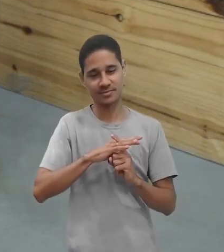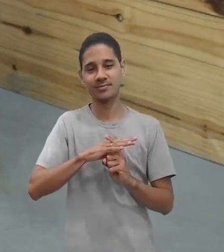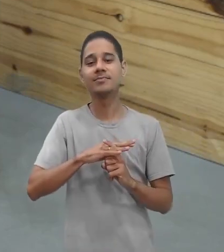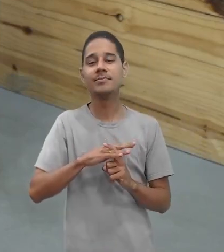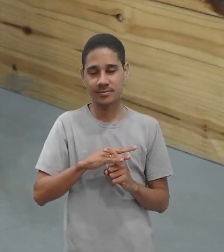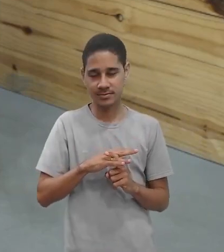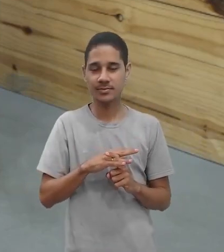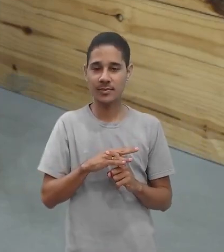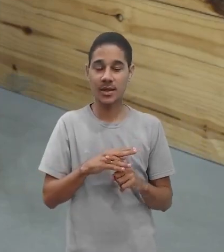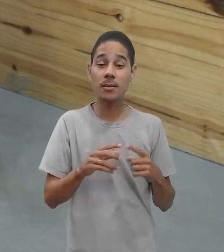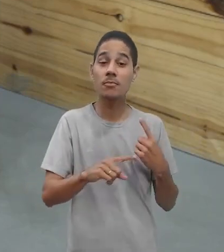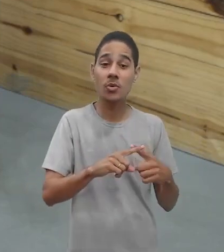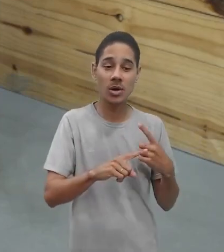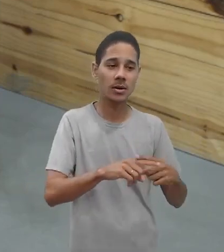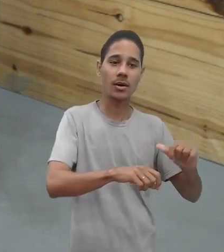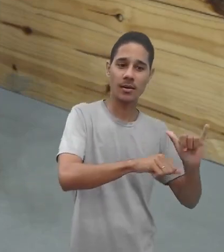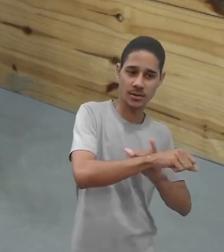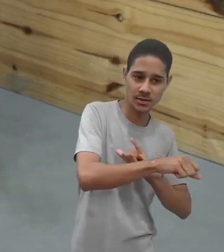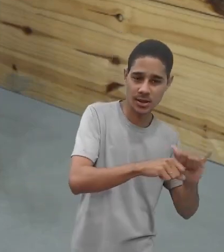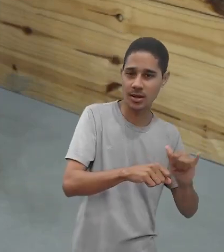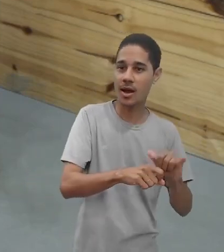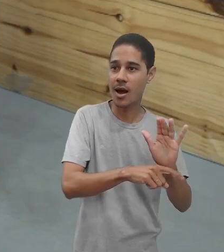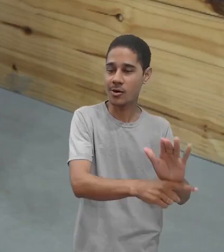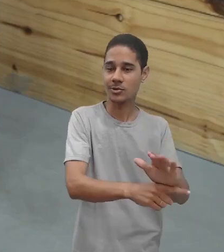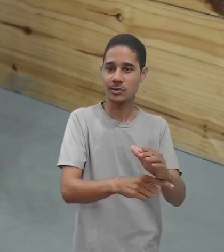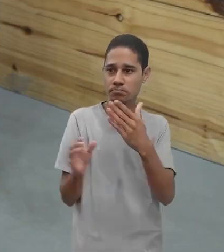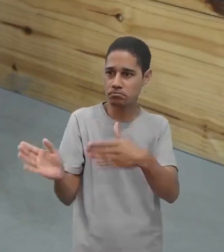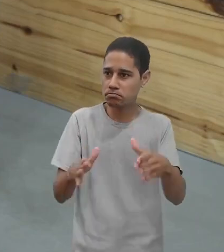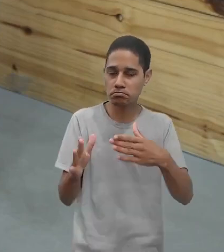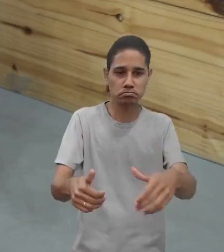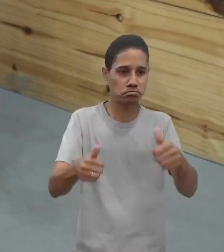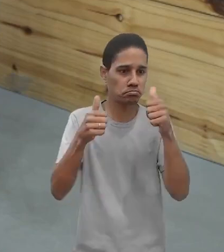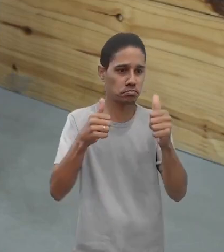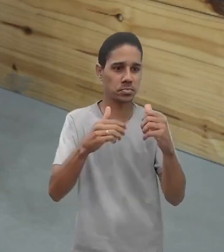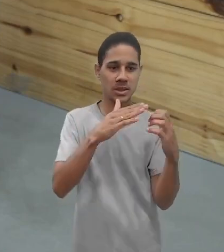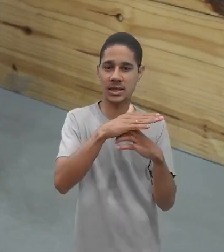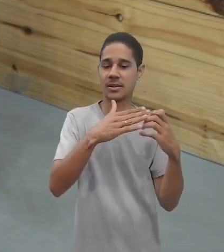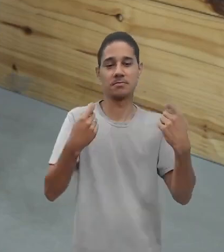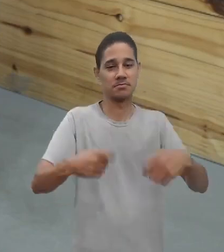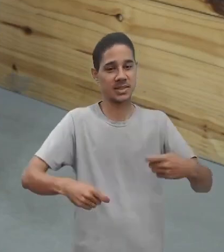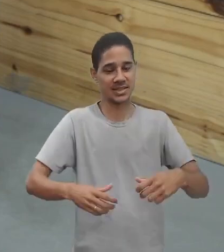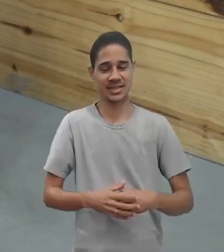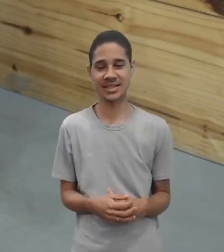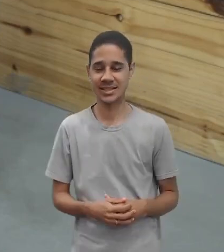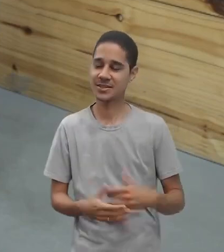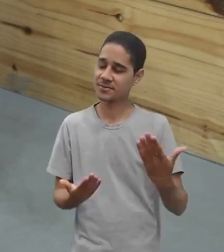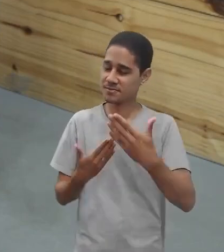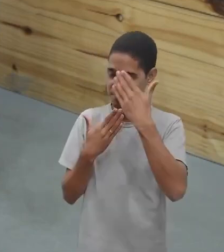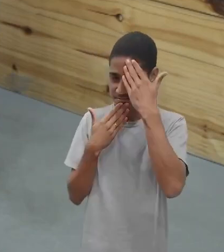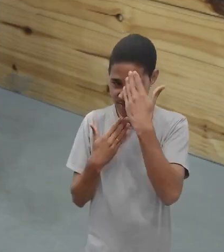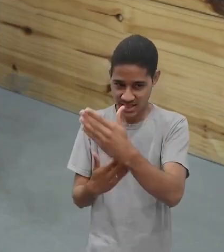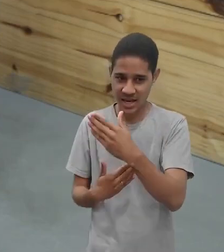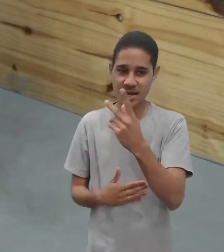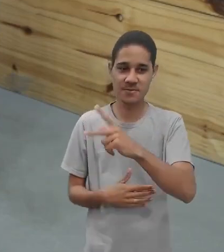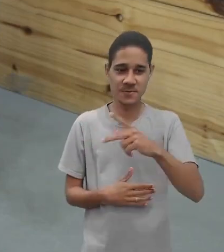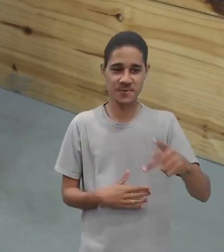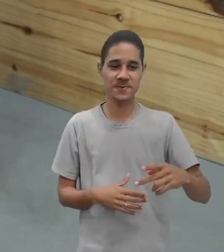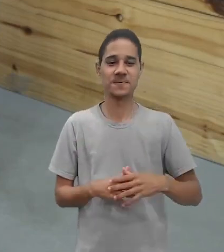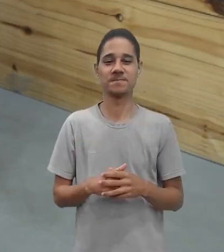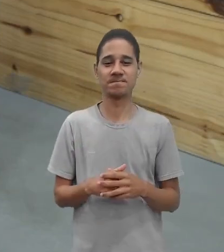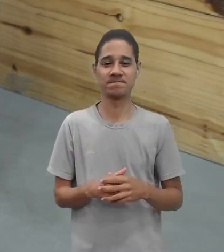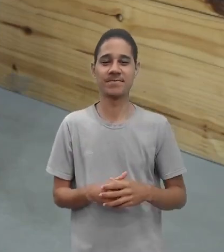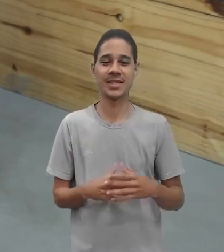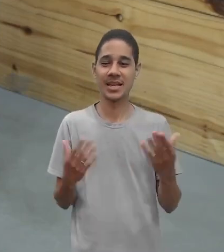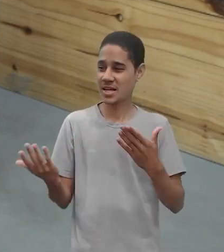porque é estratégico, vai dar o resultado e a produtividade que a empresa necessita. Muito obrigada, viu, professora? A